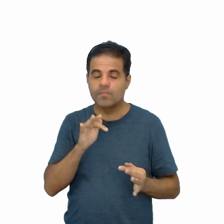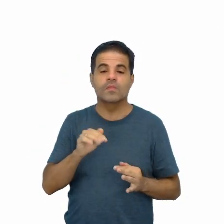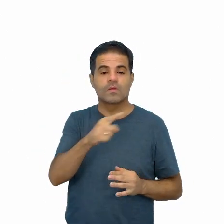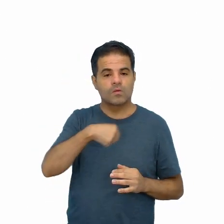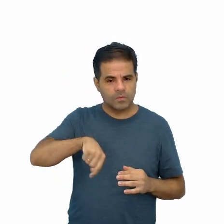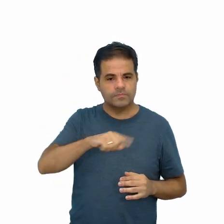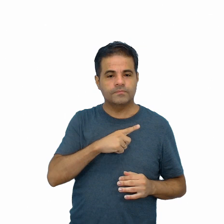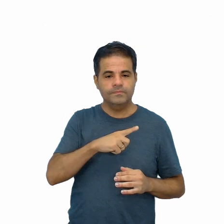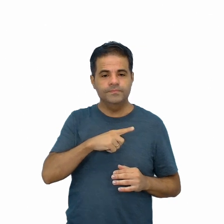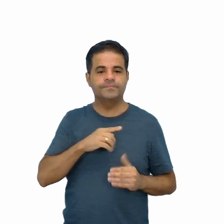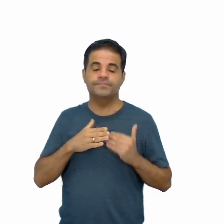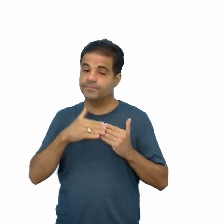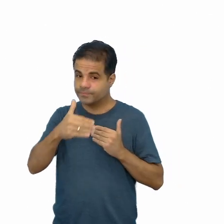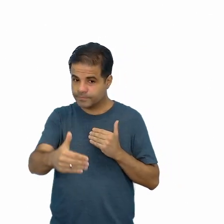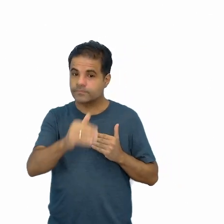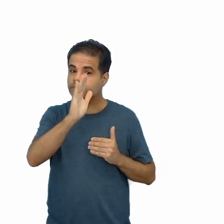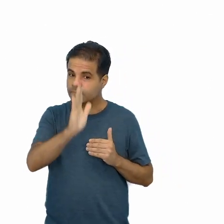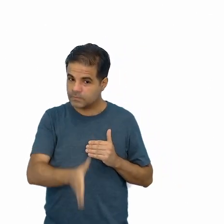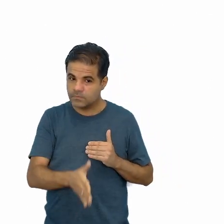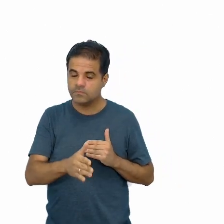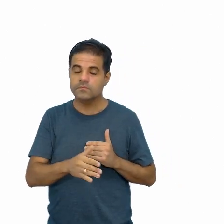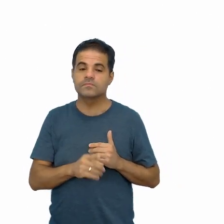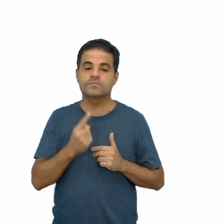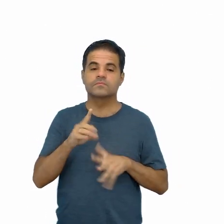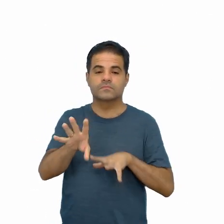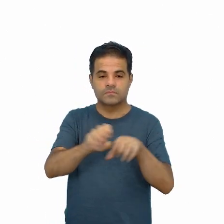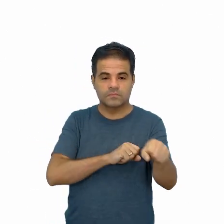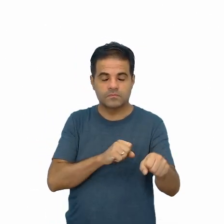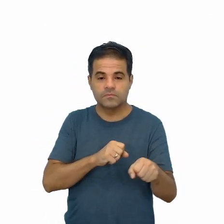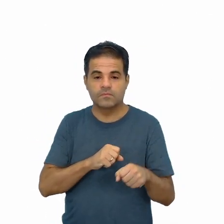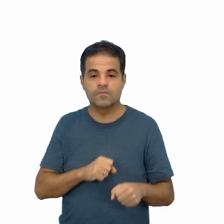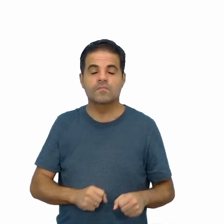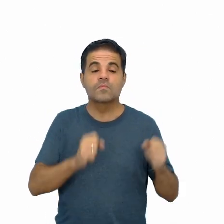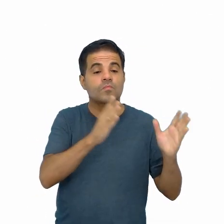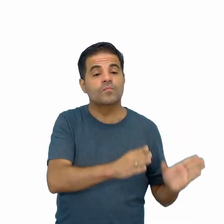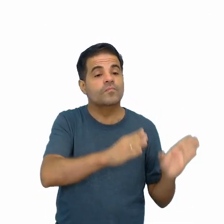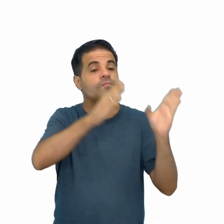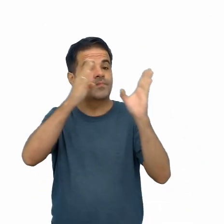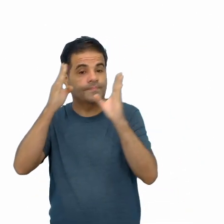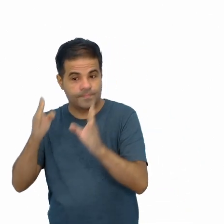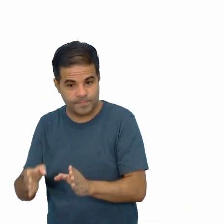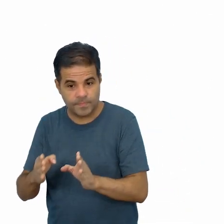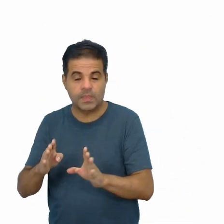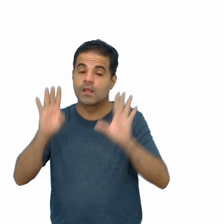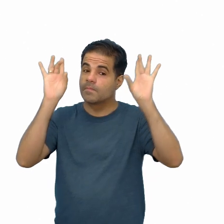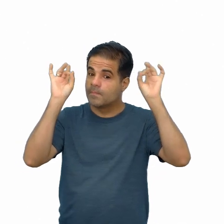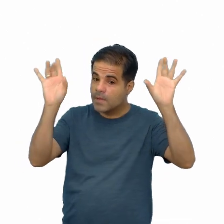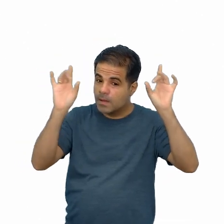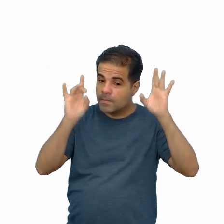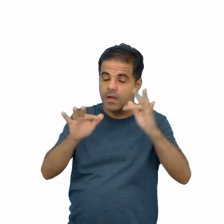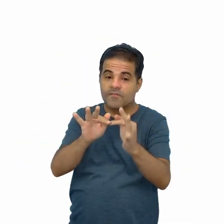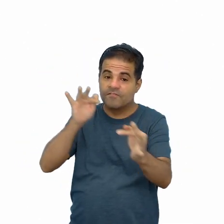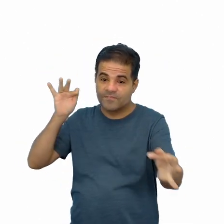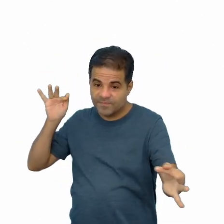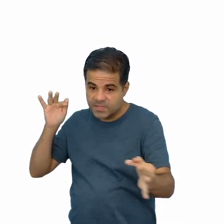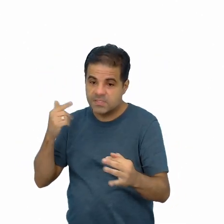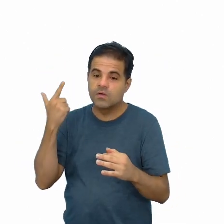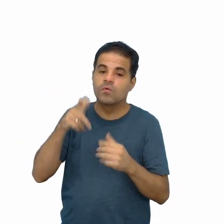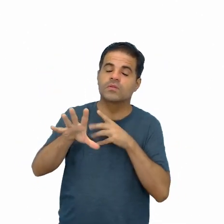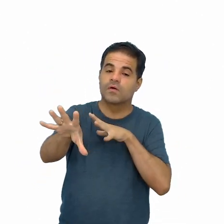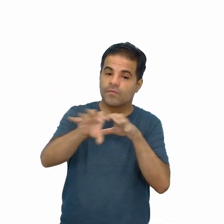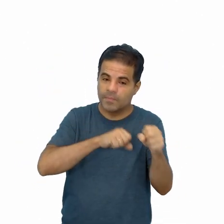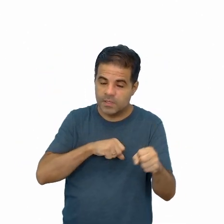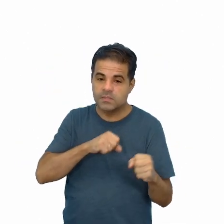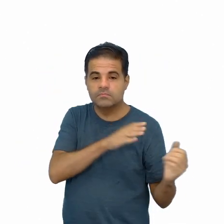nós tivemos uma formação, né, de etapa, uma formação específica em Física, outra formação